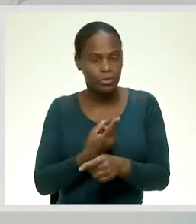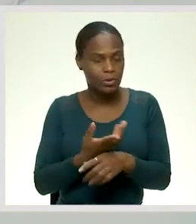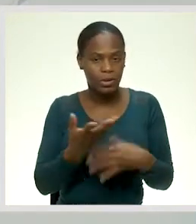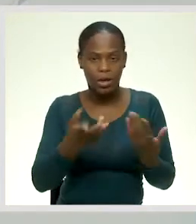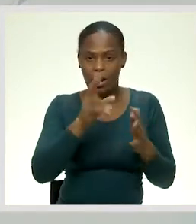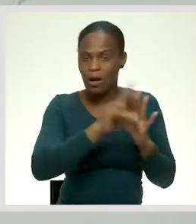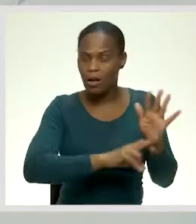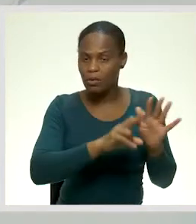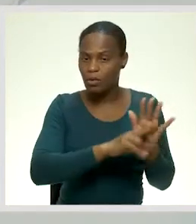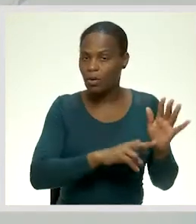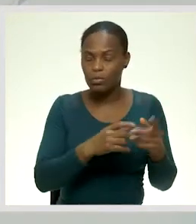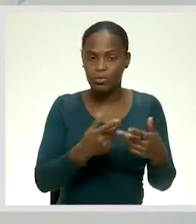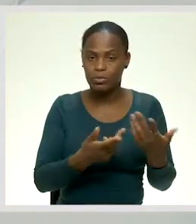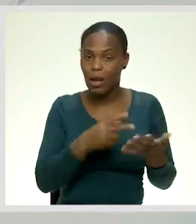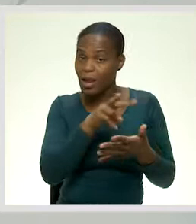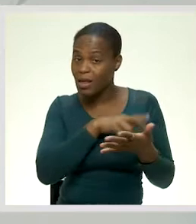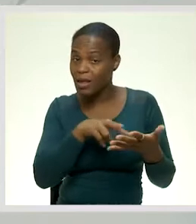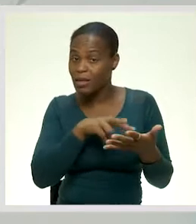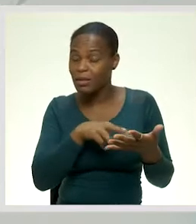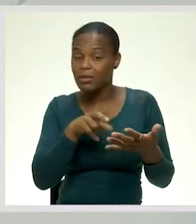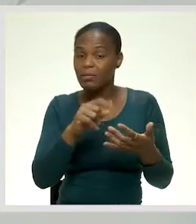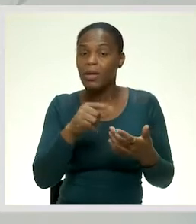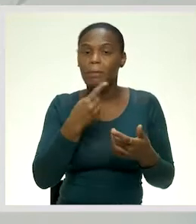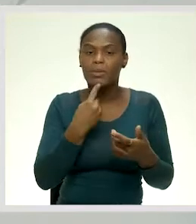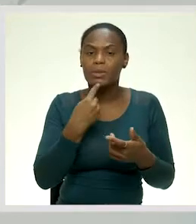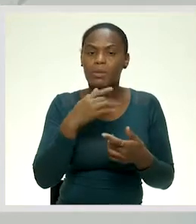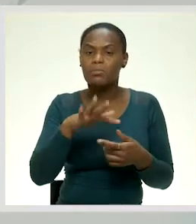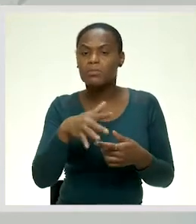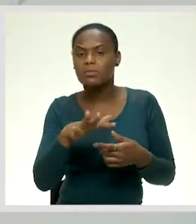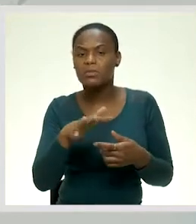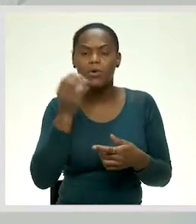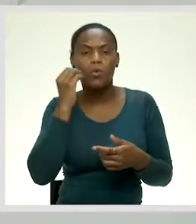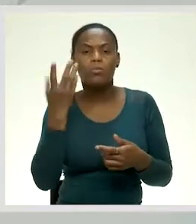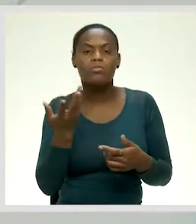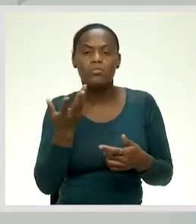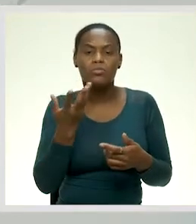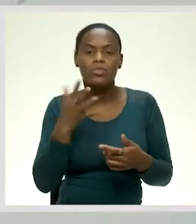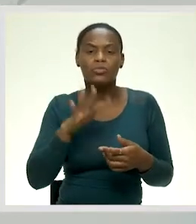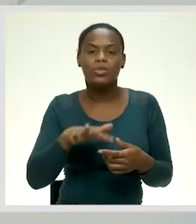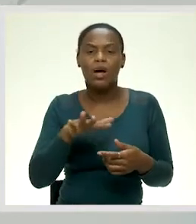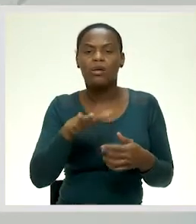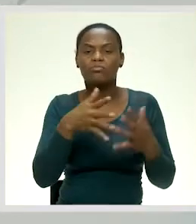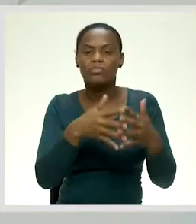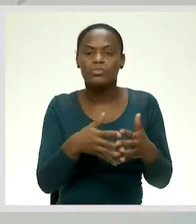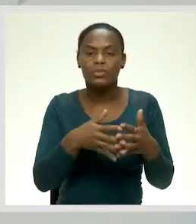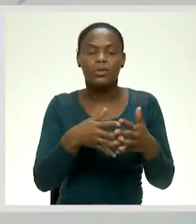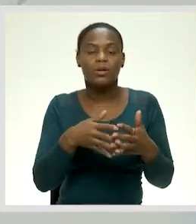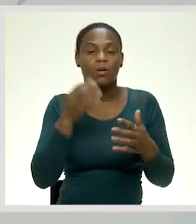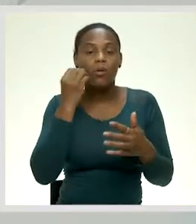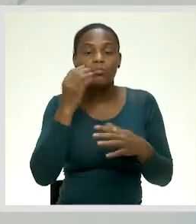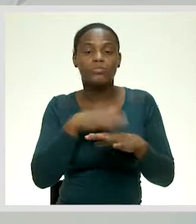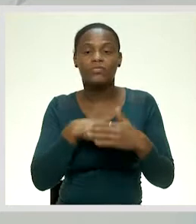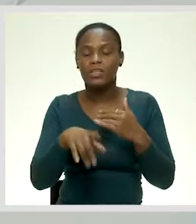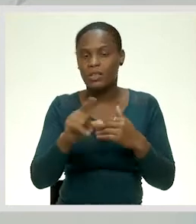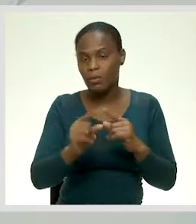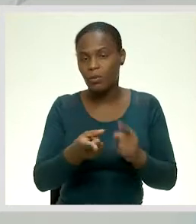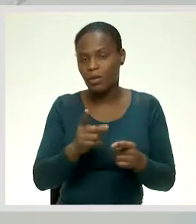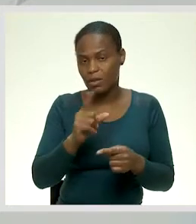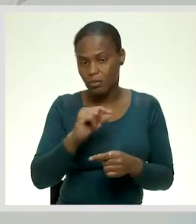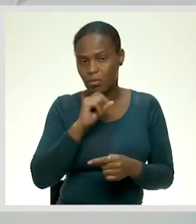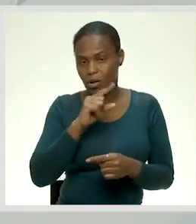outros relatórios e perceber mais ou menos como é que está estruturada, como é que fazem e que também poderá servir de